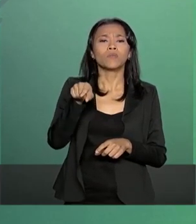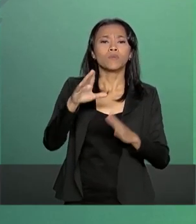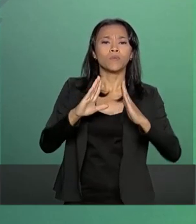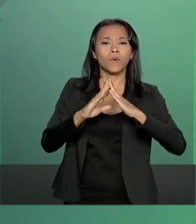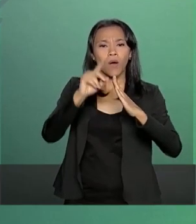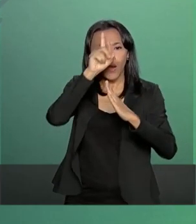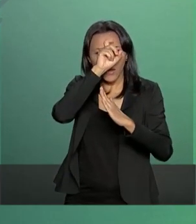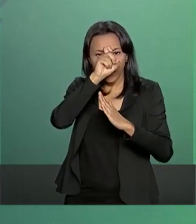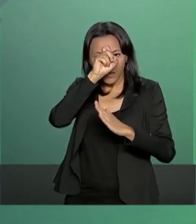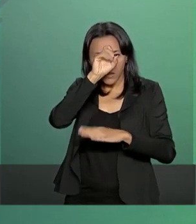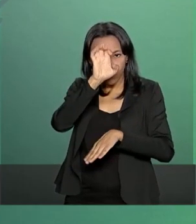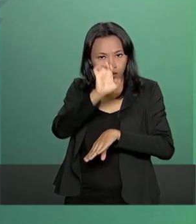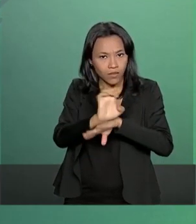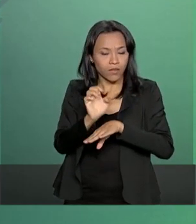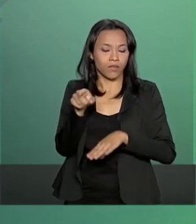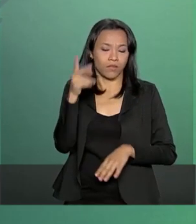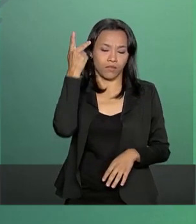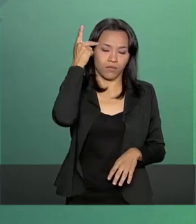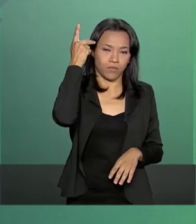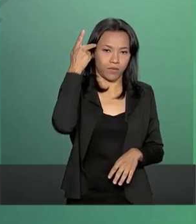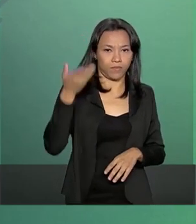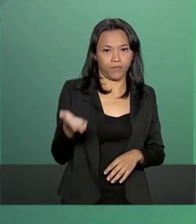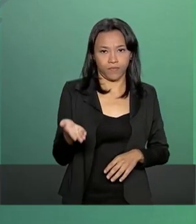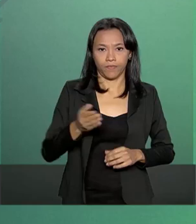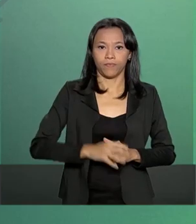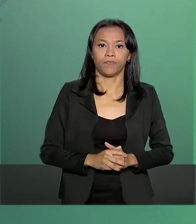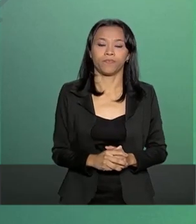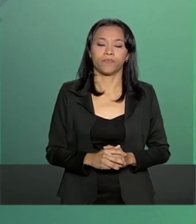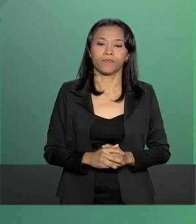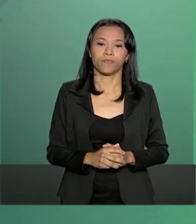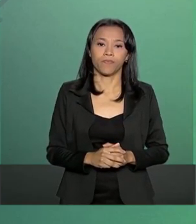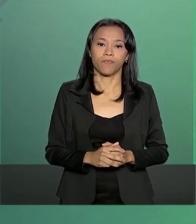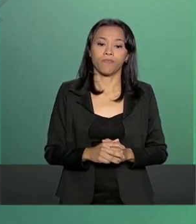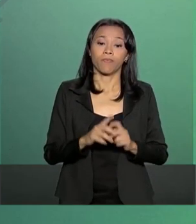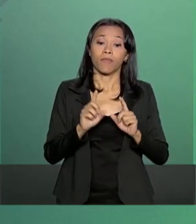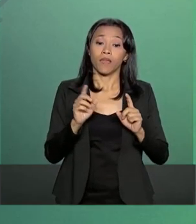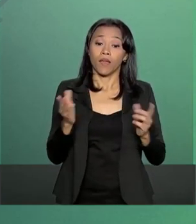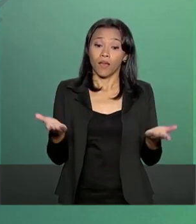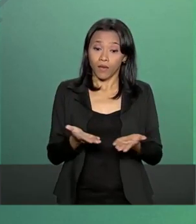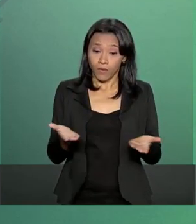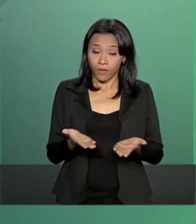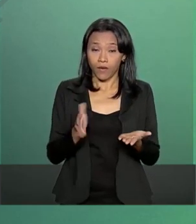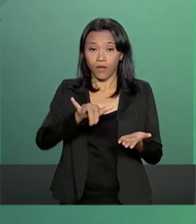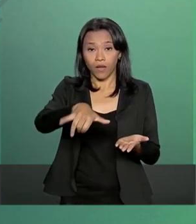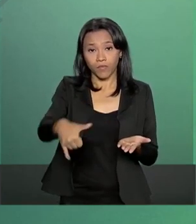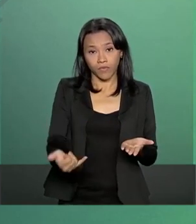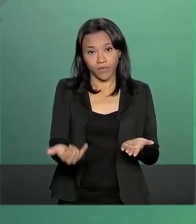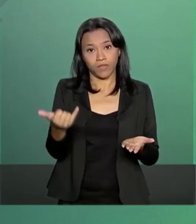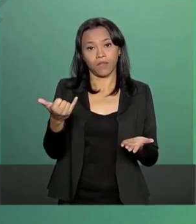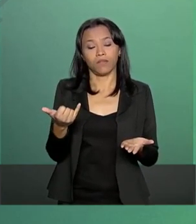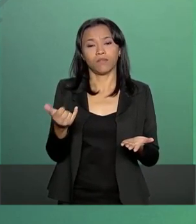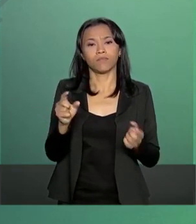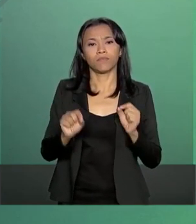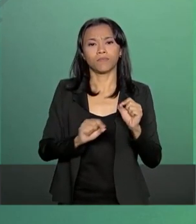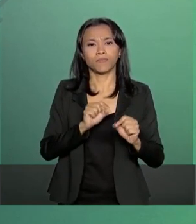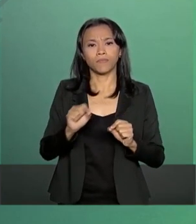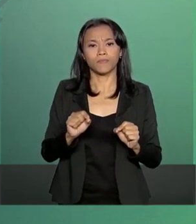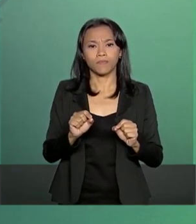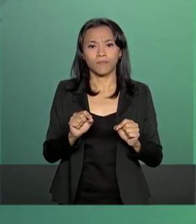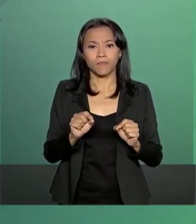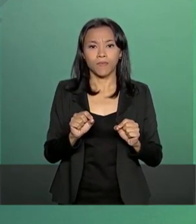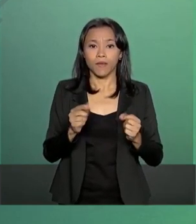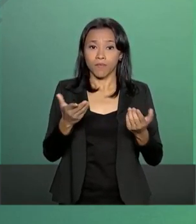Israelita Albert Einstein. É mister aproveitar a oportunidade